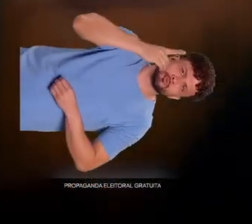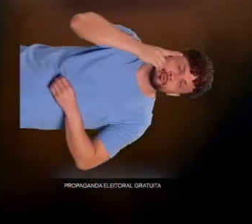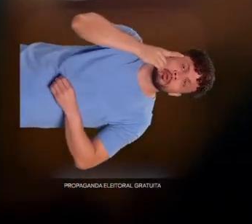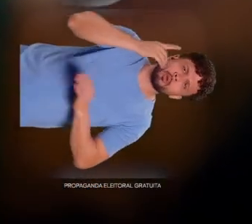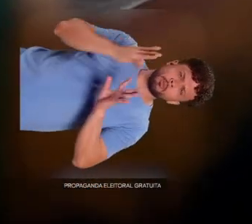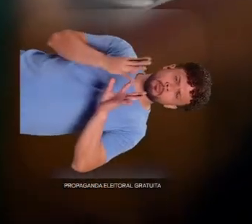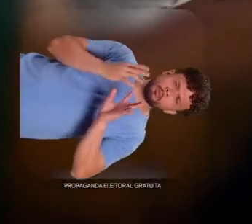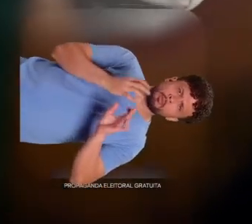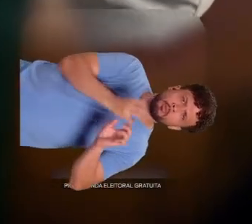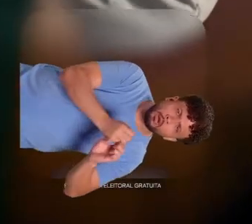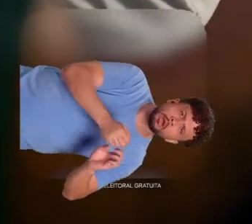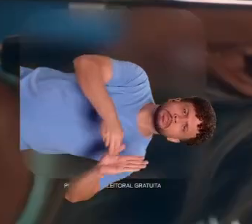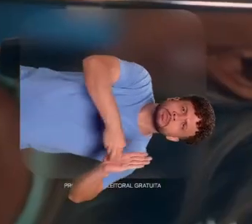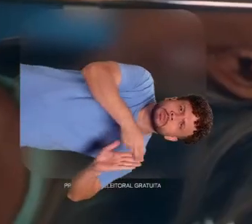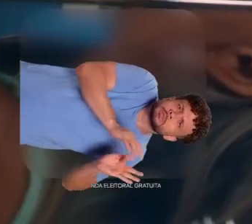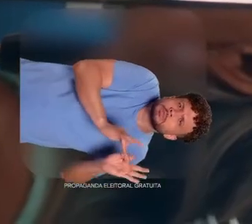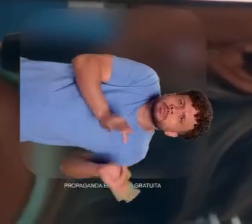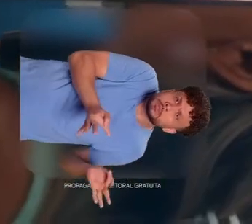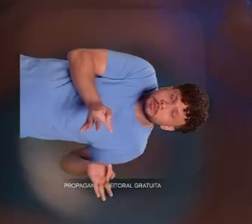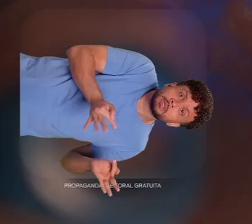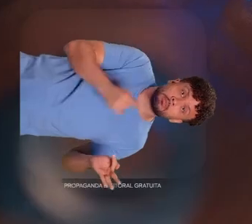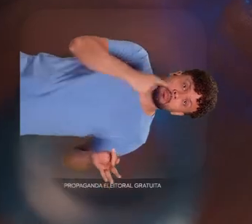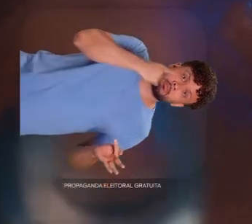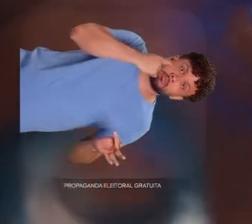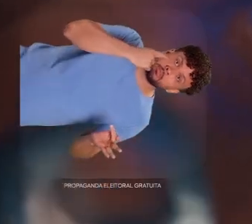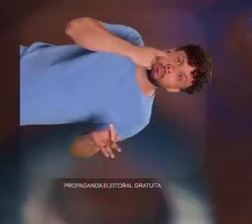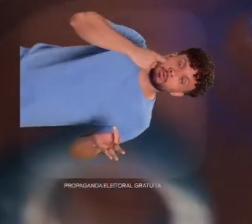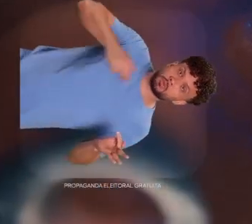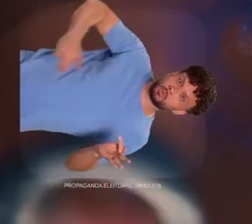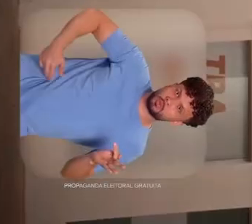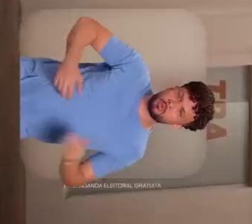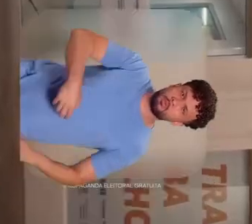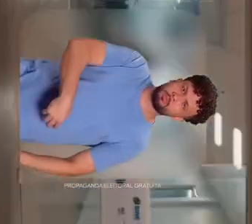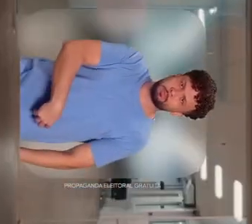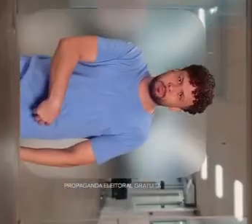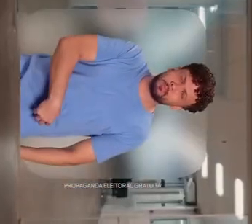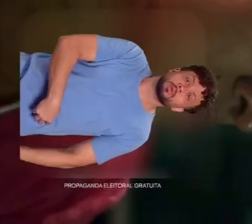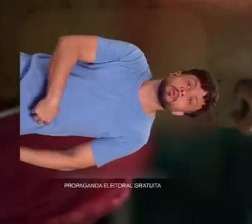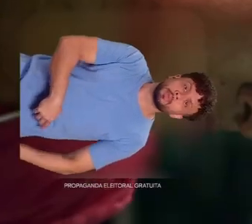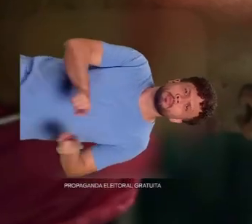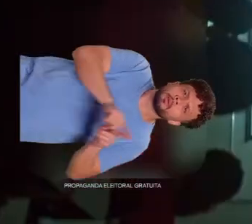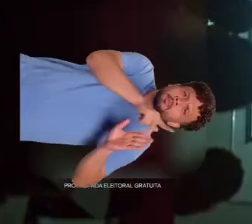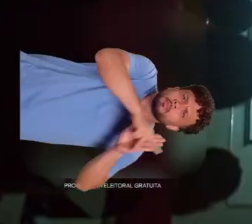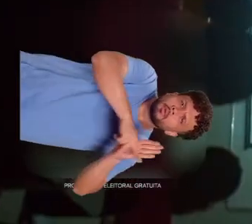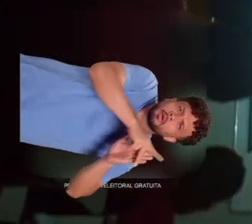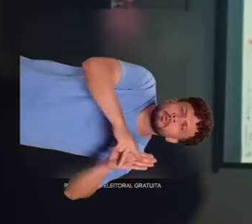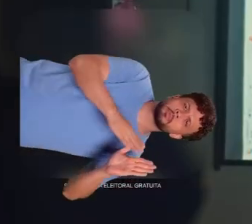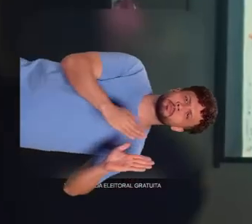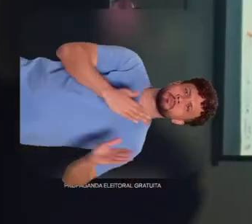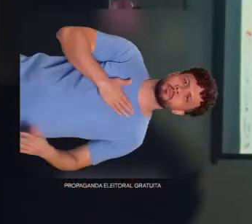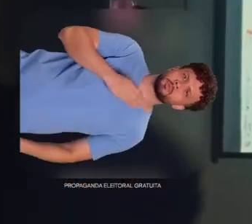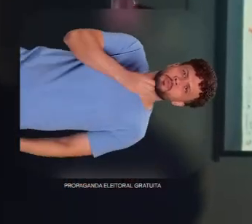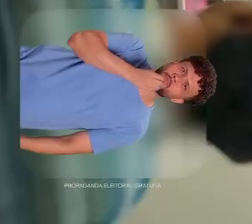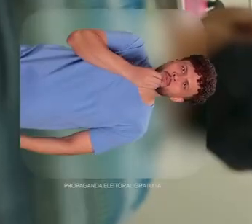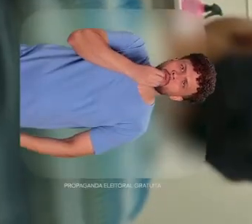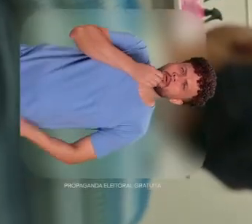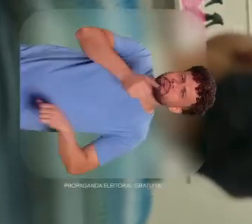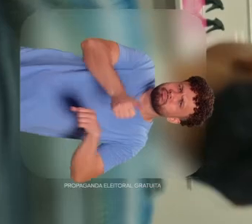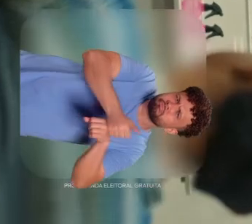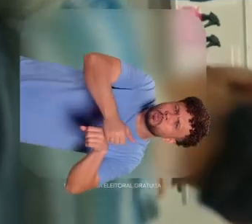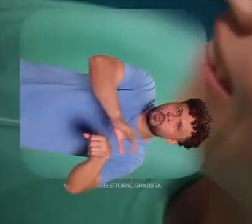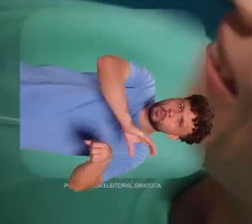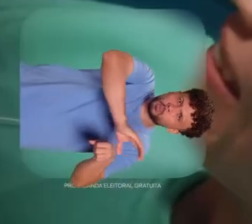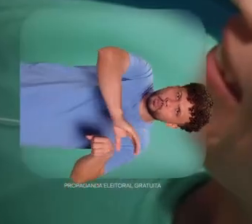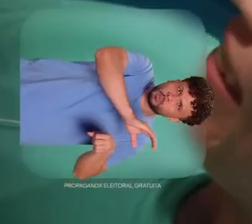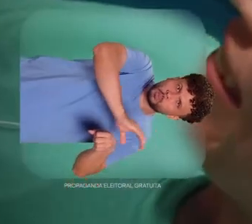zerar a fila de cirurgias mais simples, como catarata, hérnia e vesícula. Programa Minha Chance, qualificação de jovens e